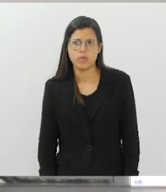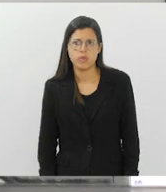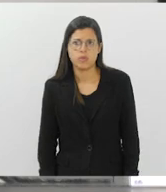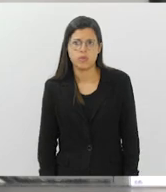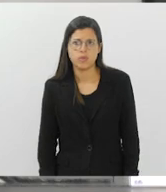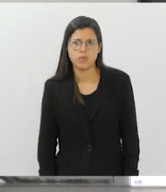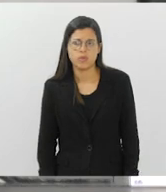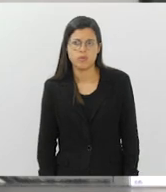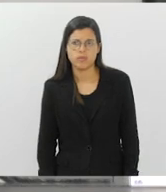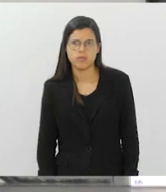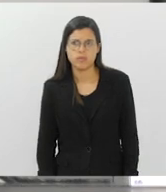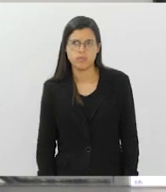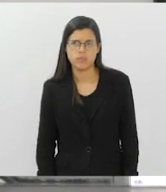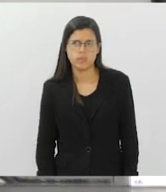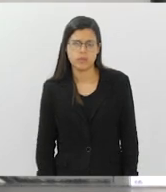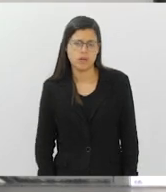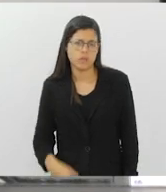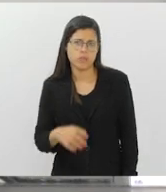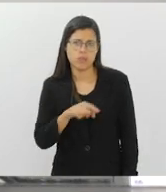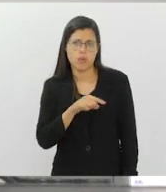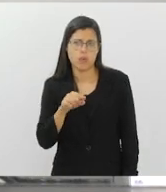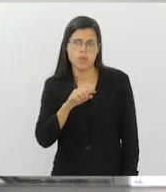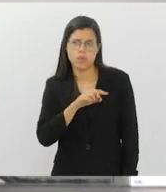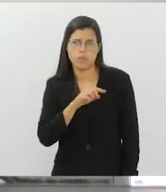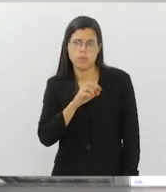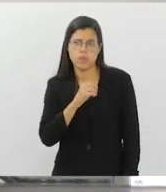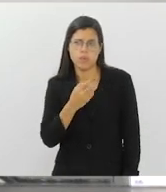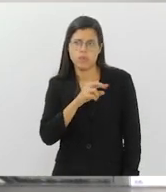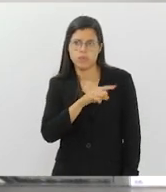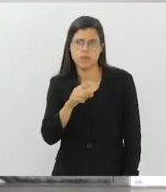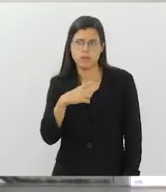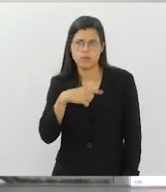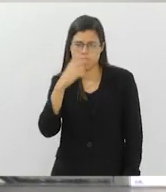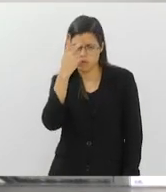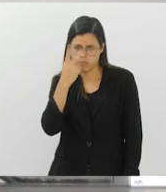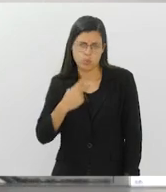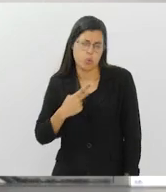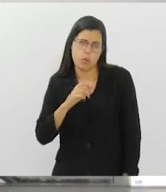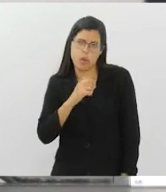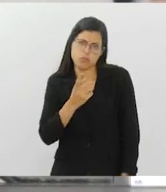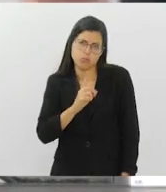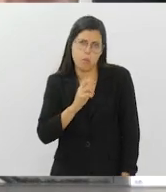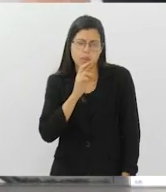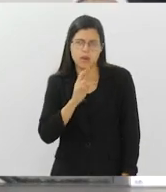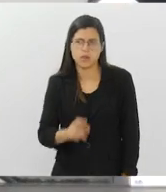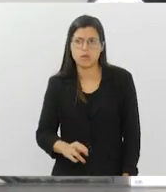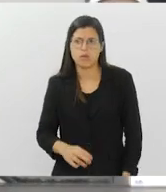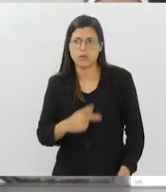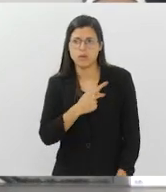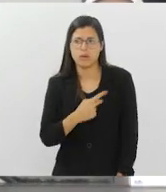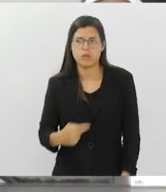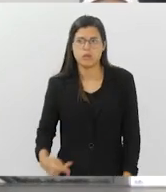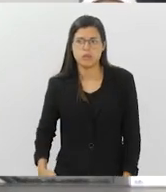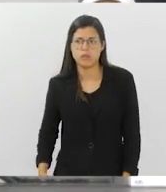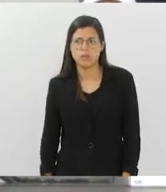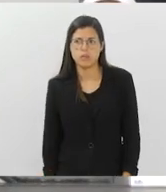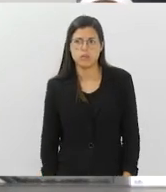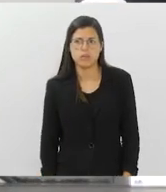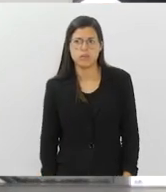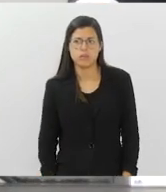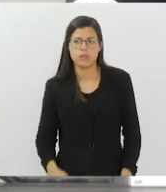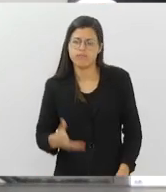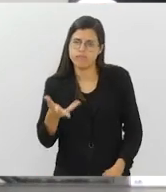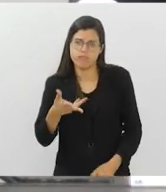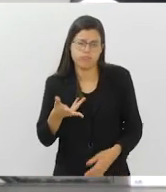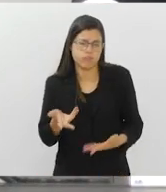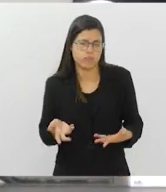têm autonomia ou não têm para responder. Presidente, vamos andar com ela o mais rápido possível, porque não tem não, mais... Não, é